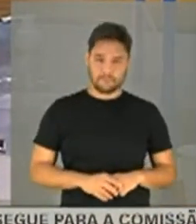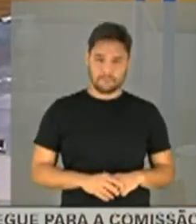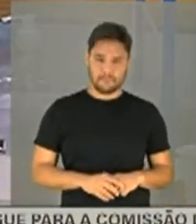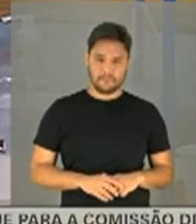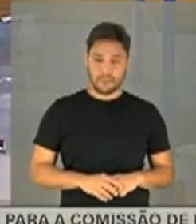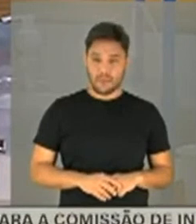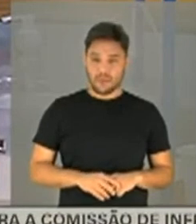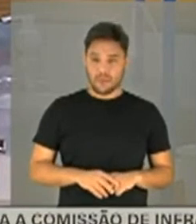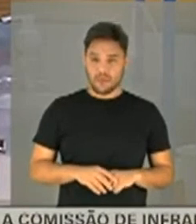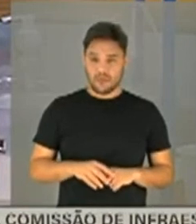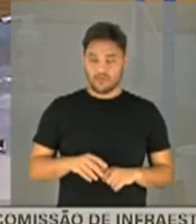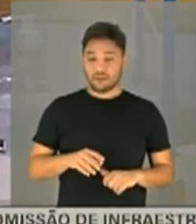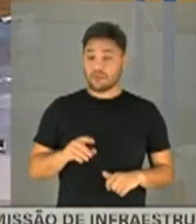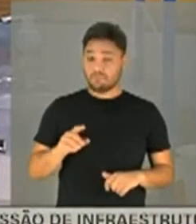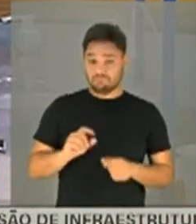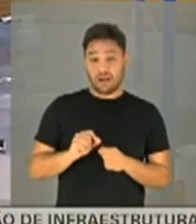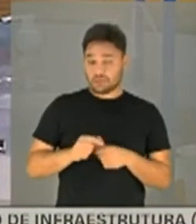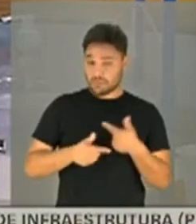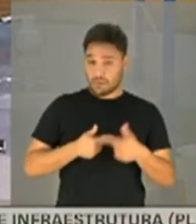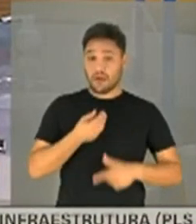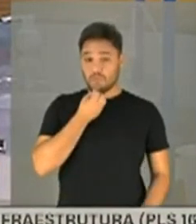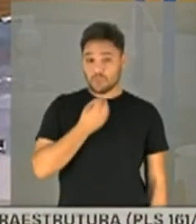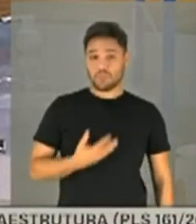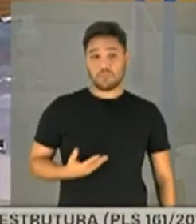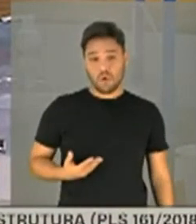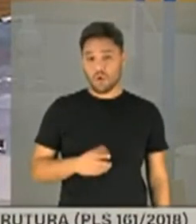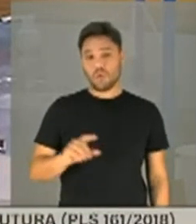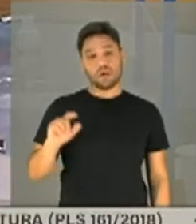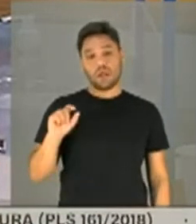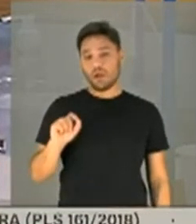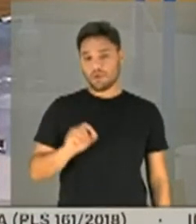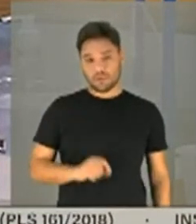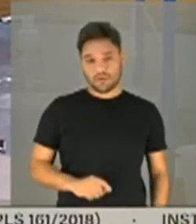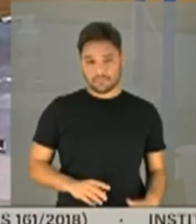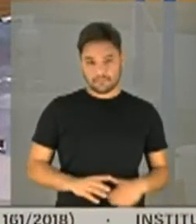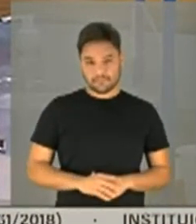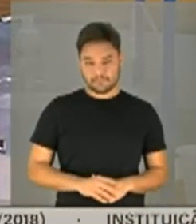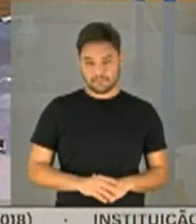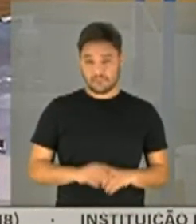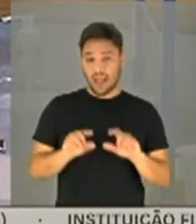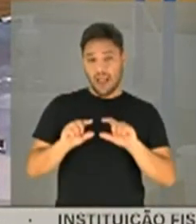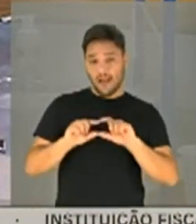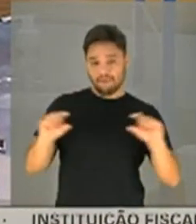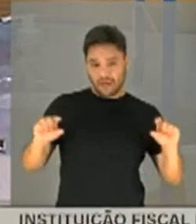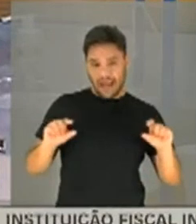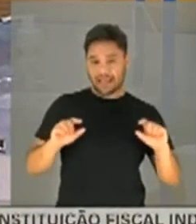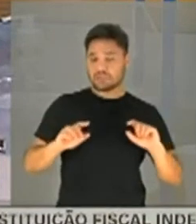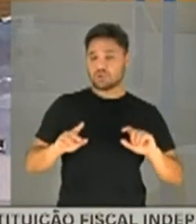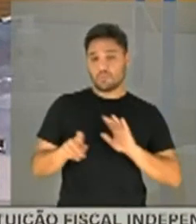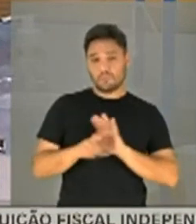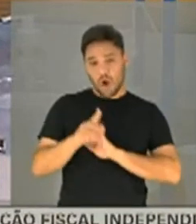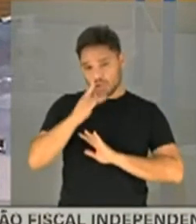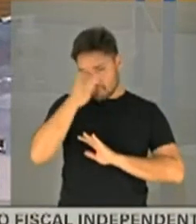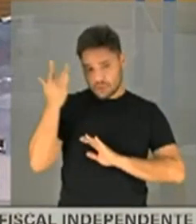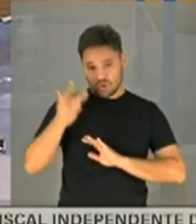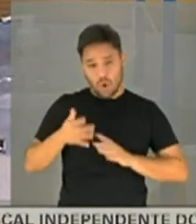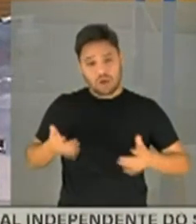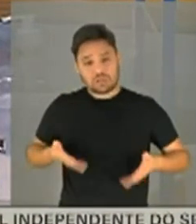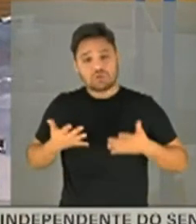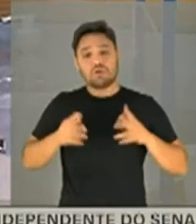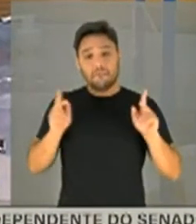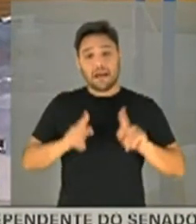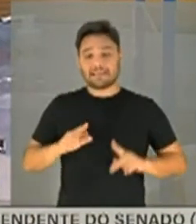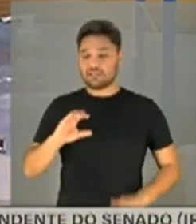idealismo, fazem esse trabalho, que é uma frase do grande humanista e pacifista Chico